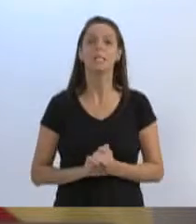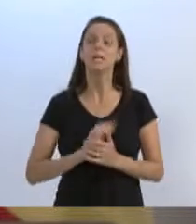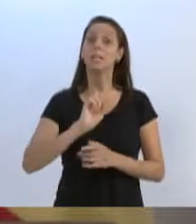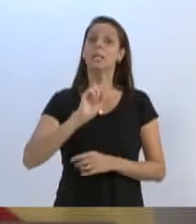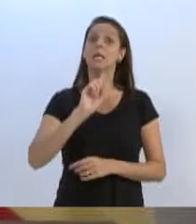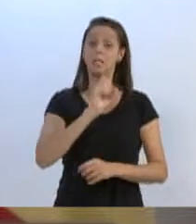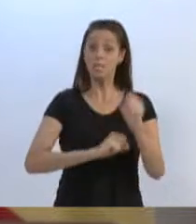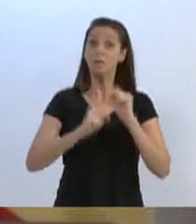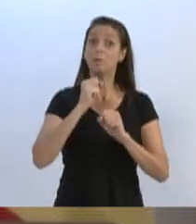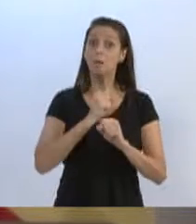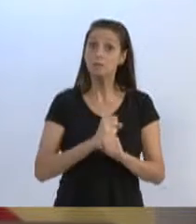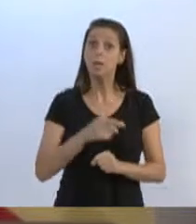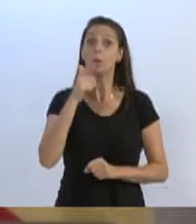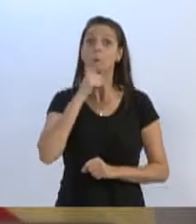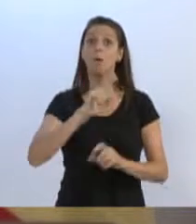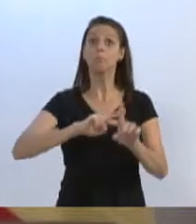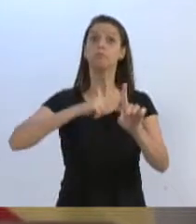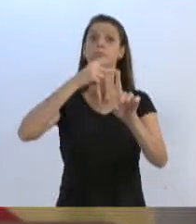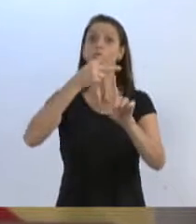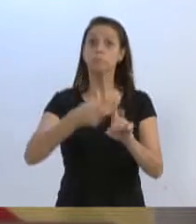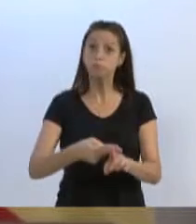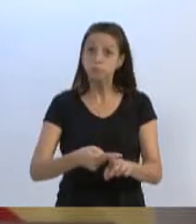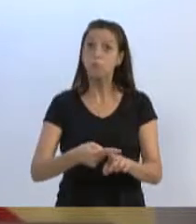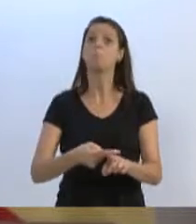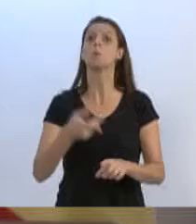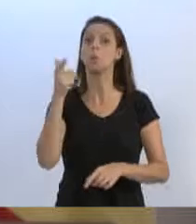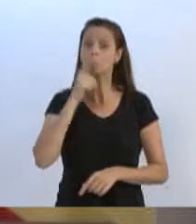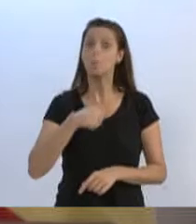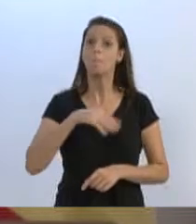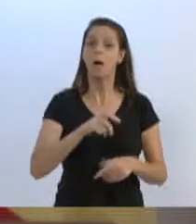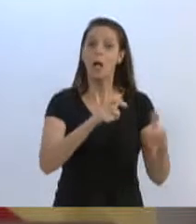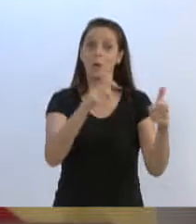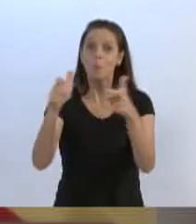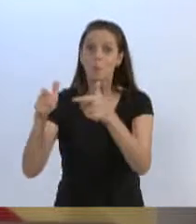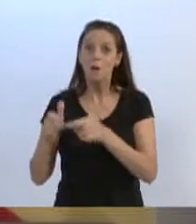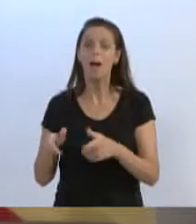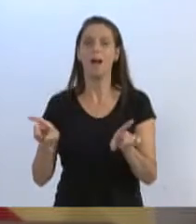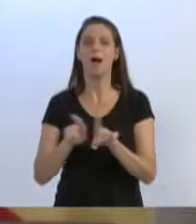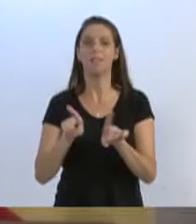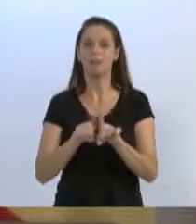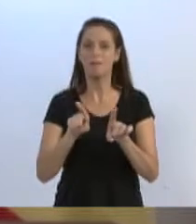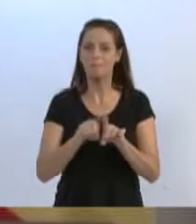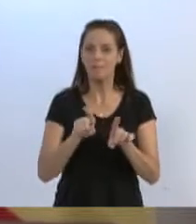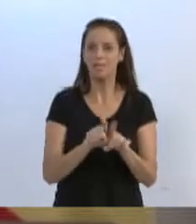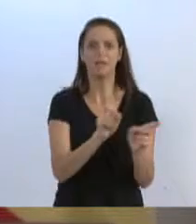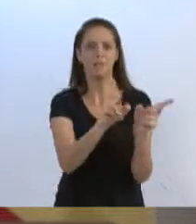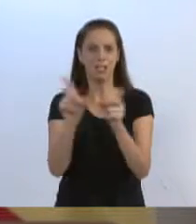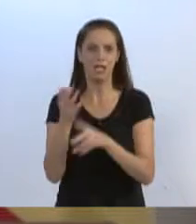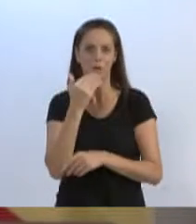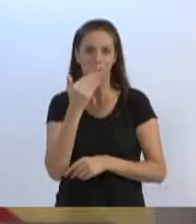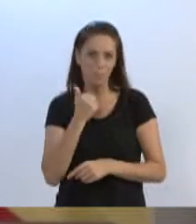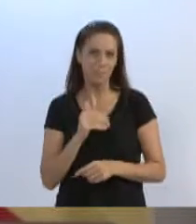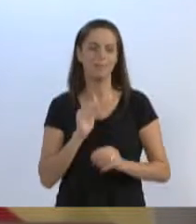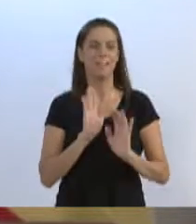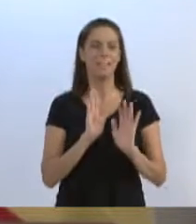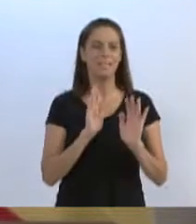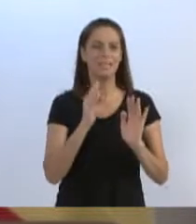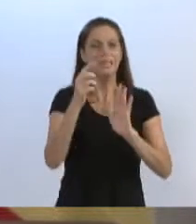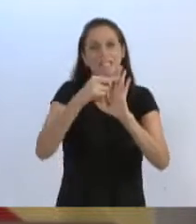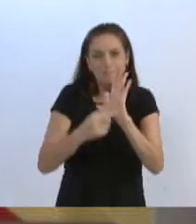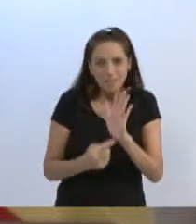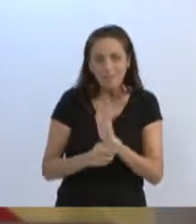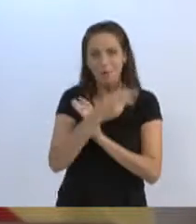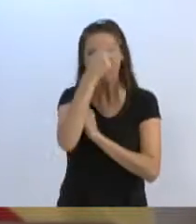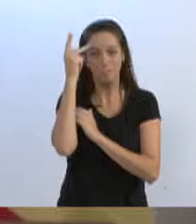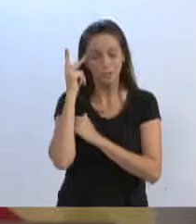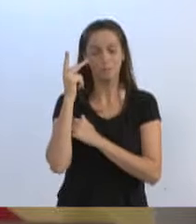duplicamos o movimento do consumo desses alimentos em relação ao Oktoberfest, fizemos até matéria com a TV Legislativa e foi um sucesso. E agora, com